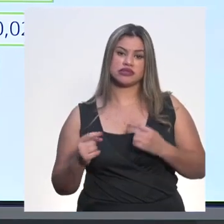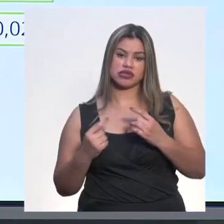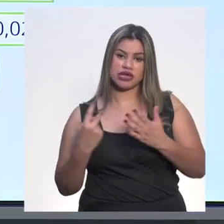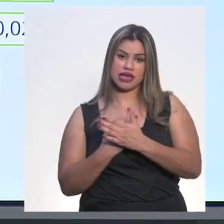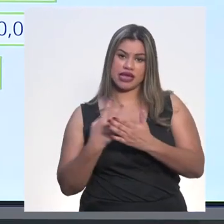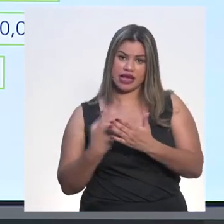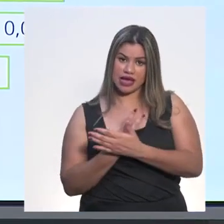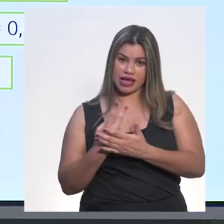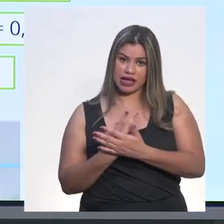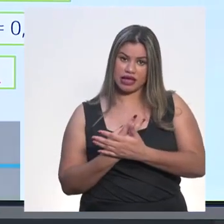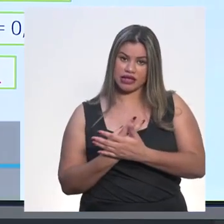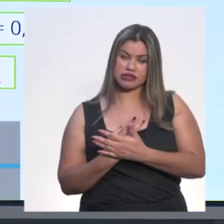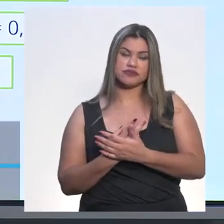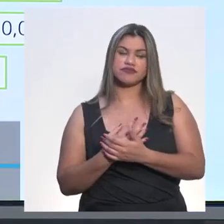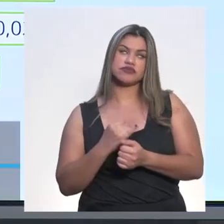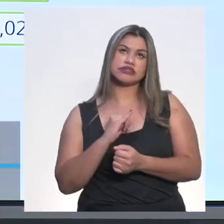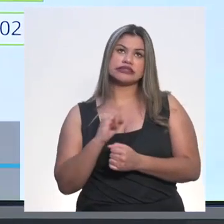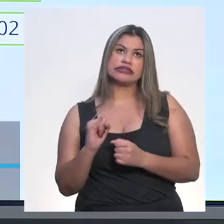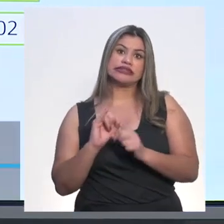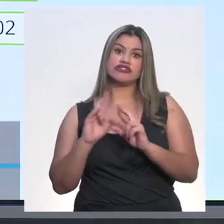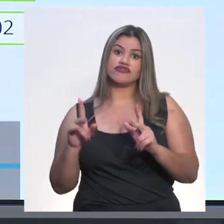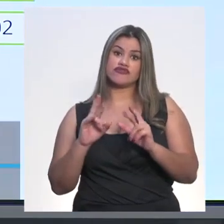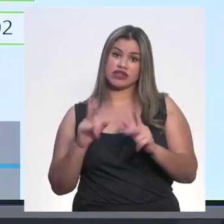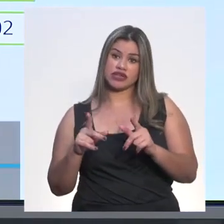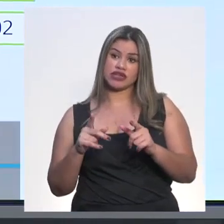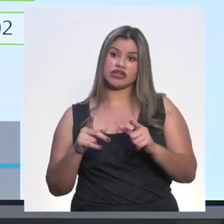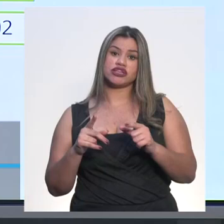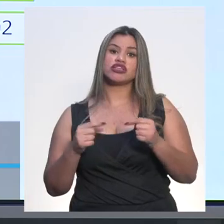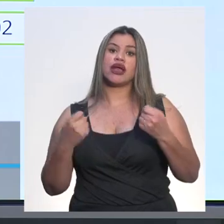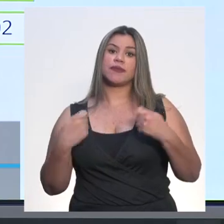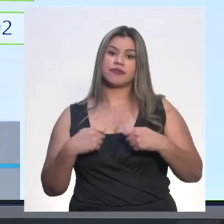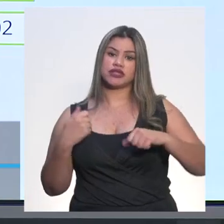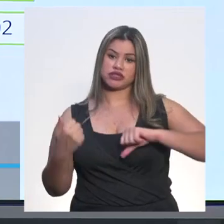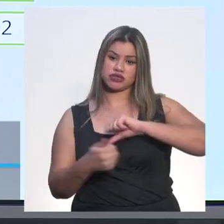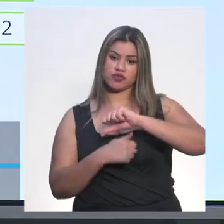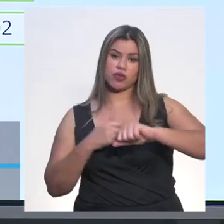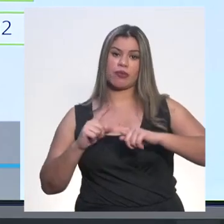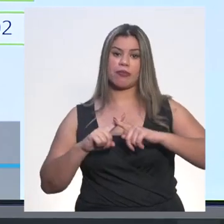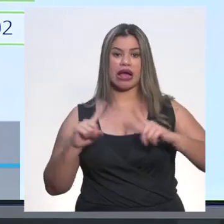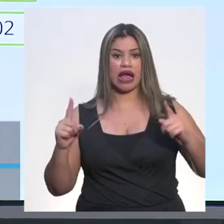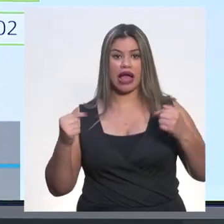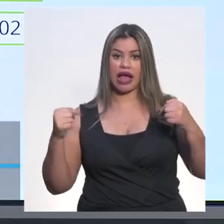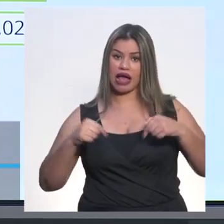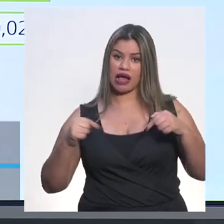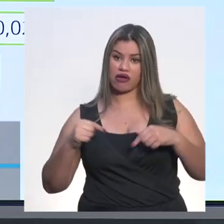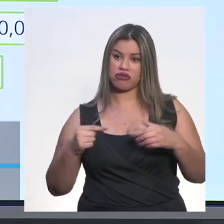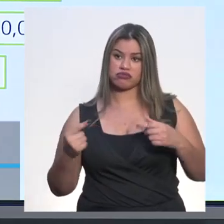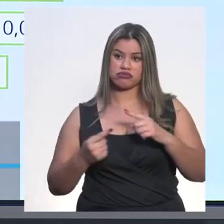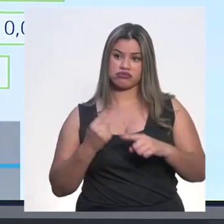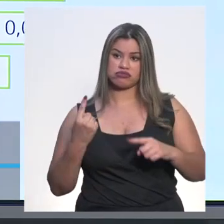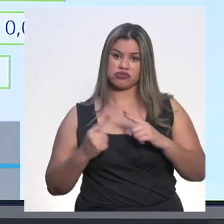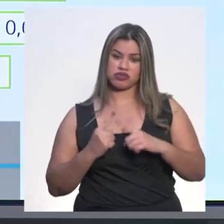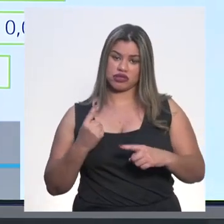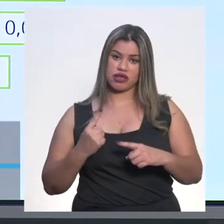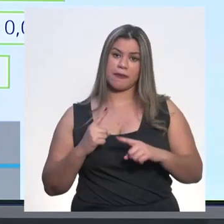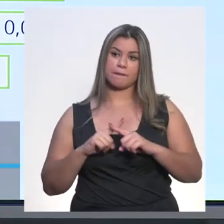jeito de transformar, mas não é essa a ideia, que a gente não vai mexer com a transformação, tá bom? Mas é uma informação importante para